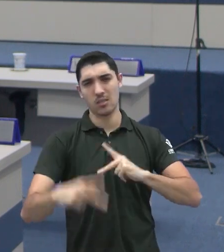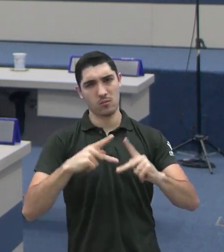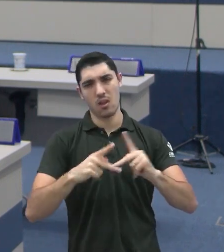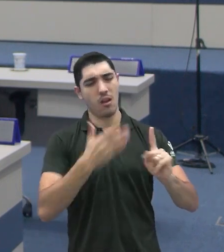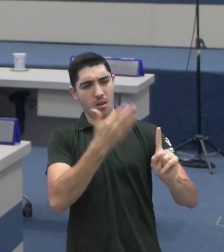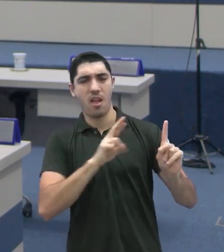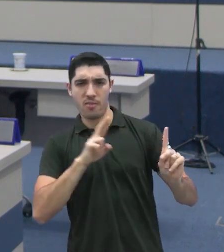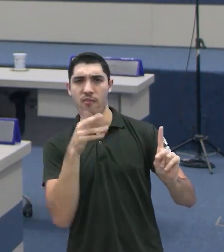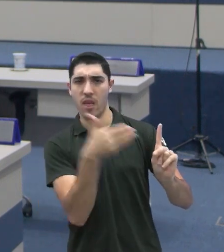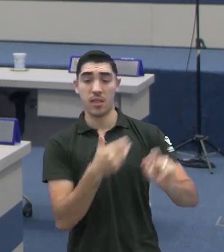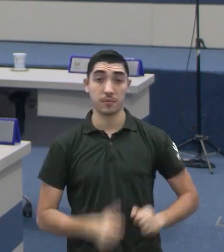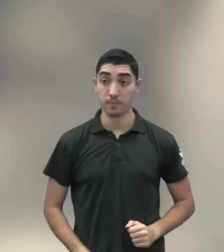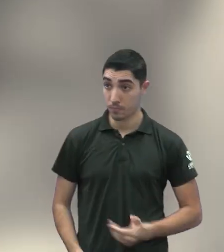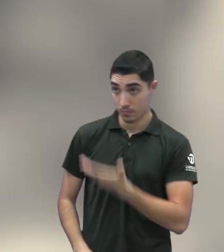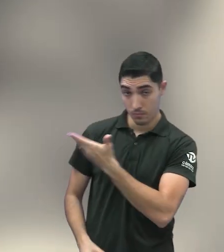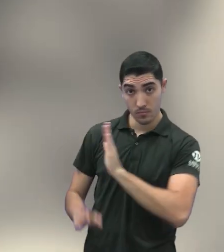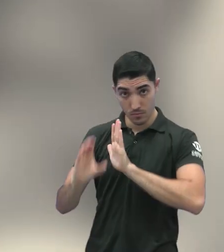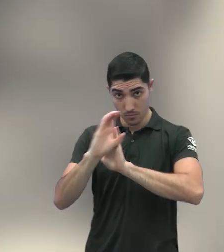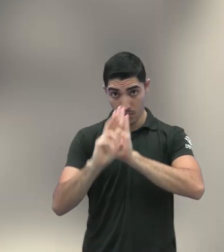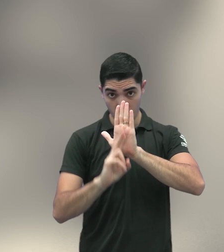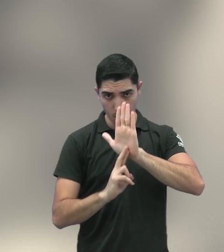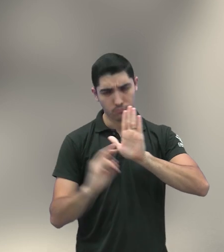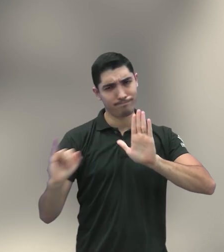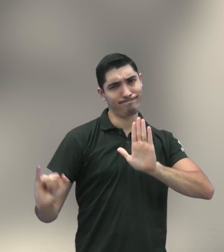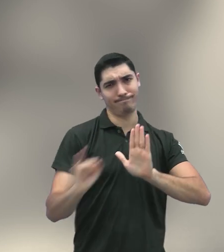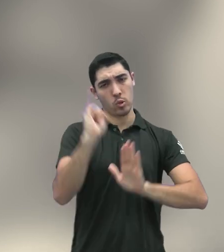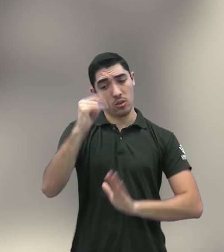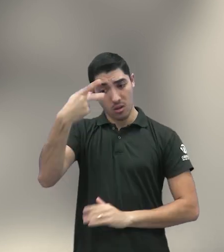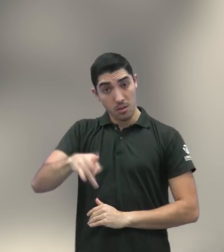notável que nós temos em São José dos Campos. A importância de